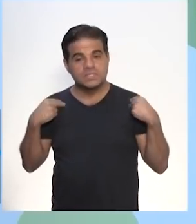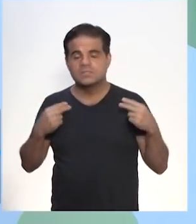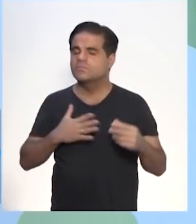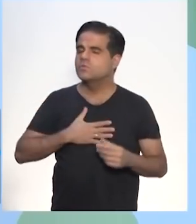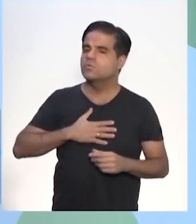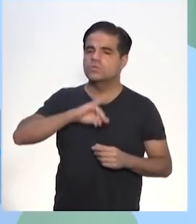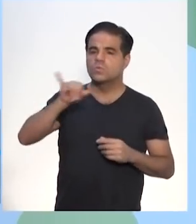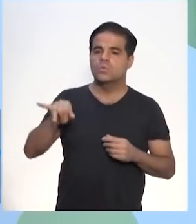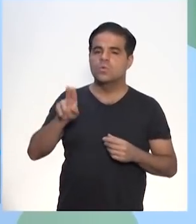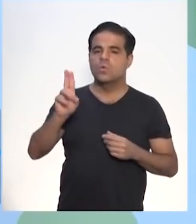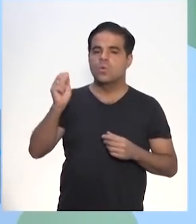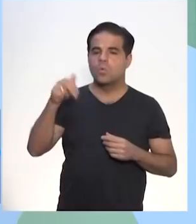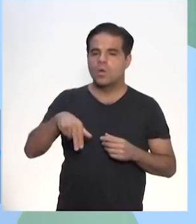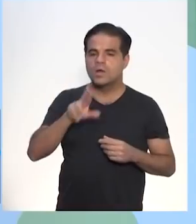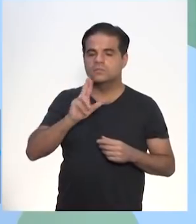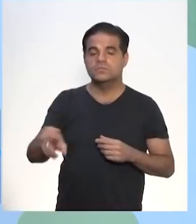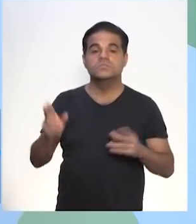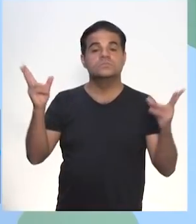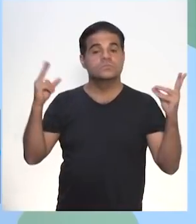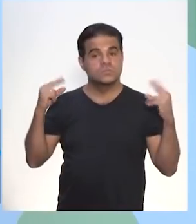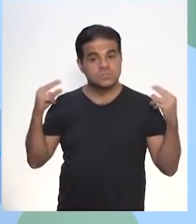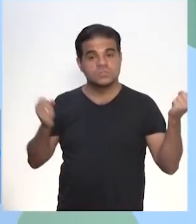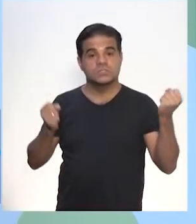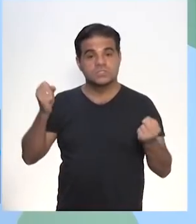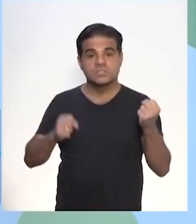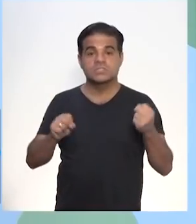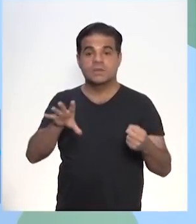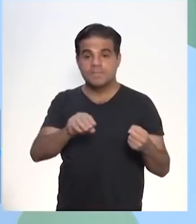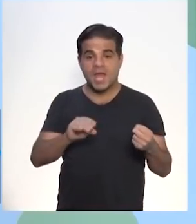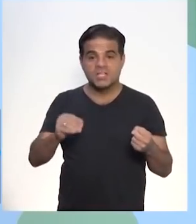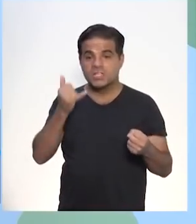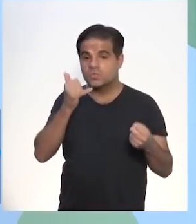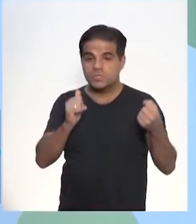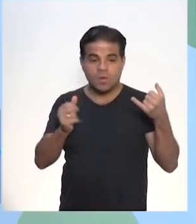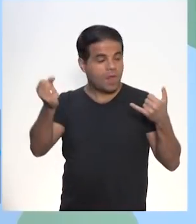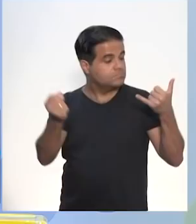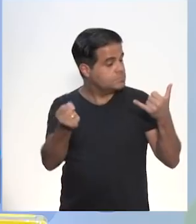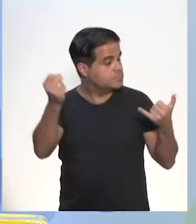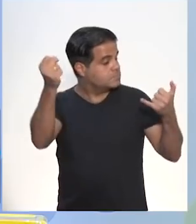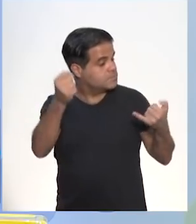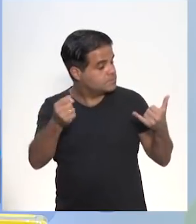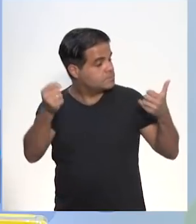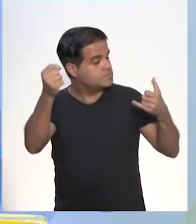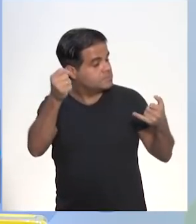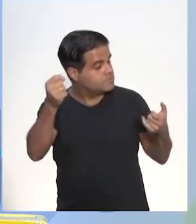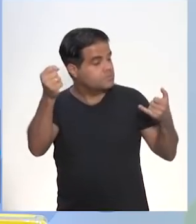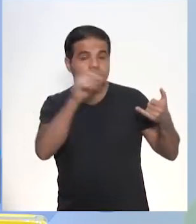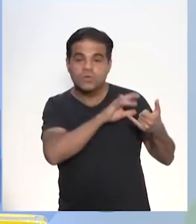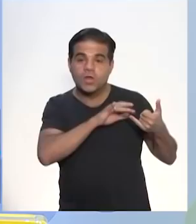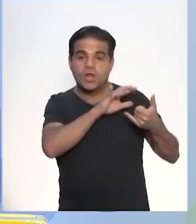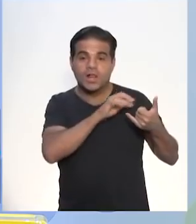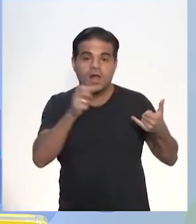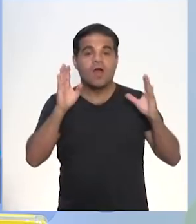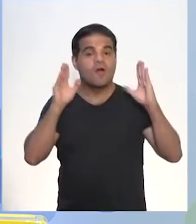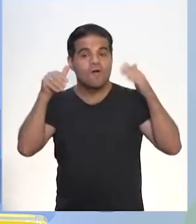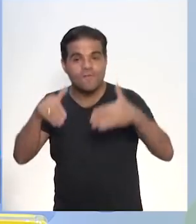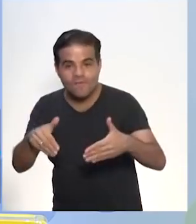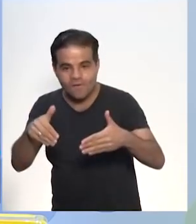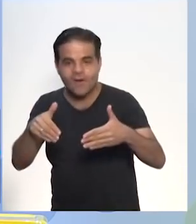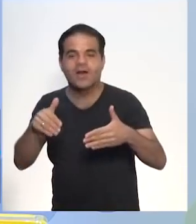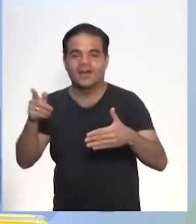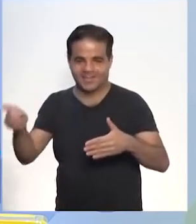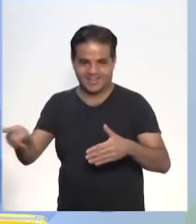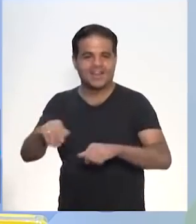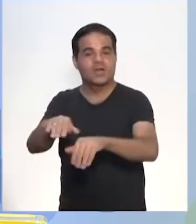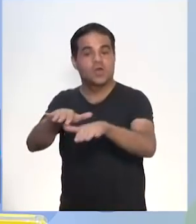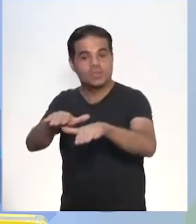assim, aos motoristas que ficam dirigindo, mexendo no celular. Ótimo, né? Porque até foca no trânsito. Então,